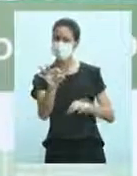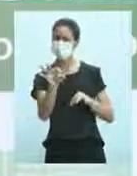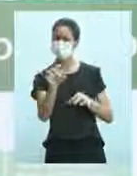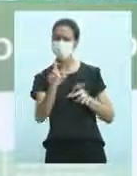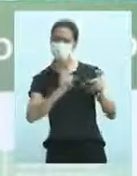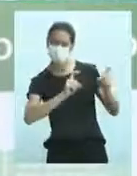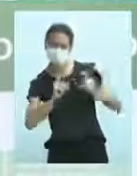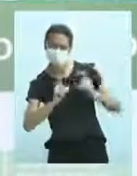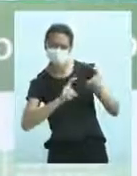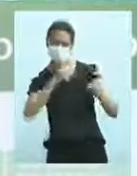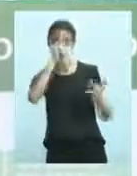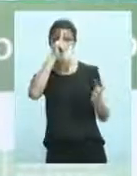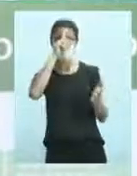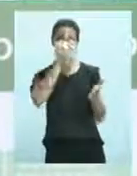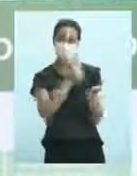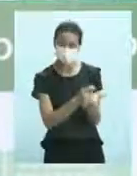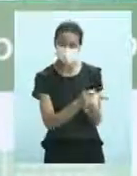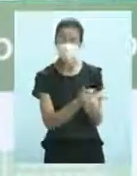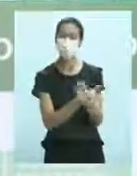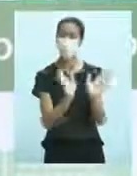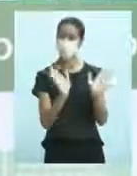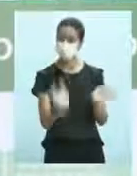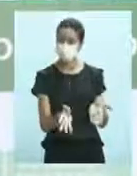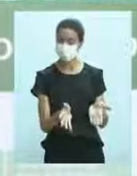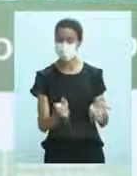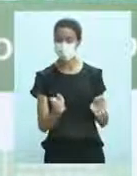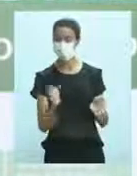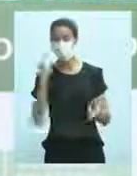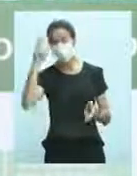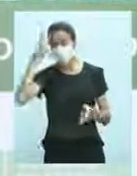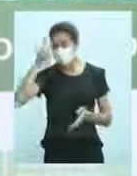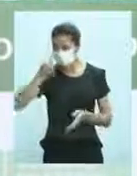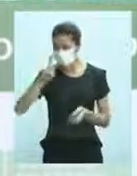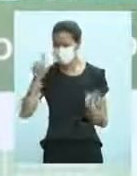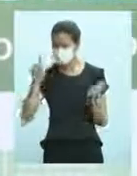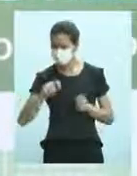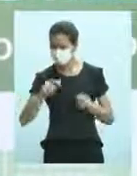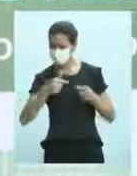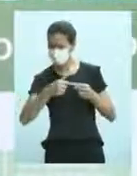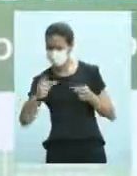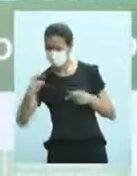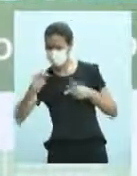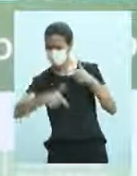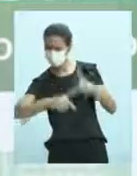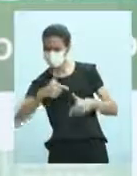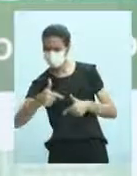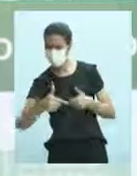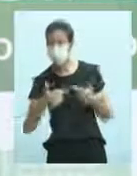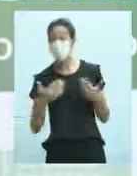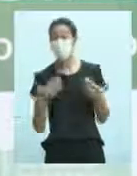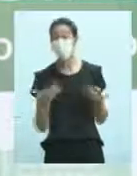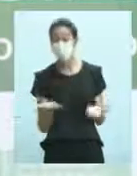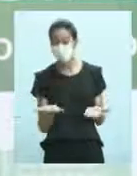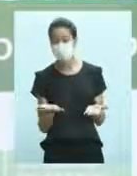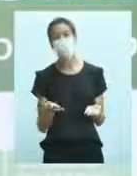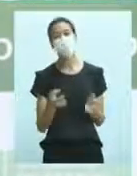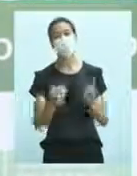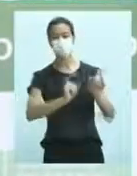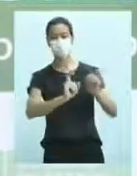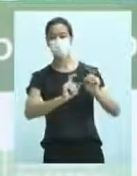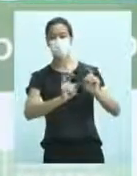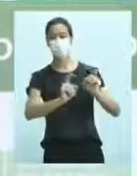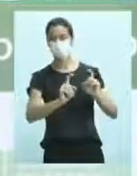a lagoa para que a gente passa pelo menos dois dias da semana lá em três lagoas e